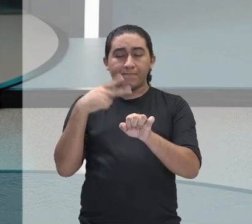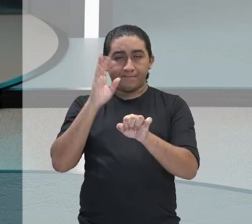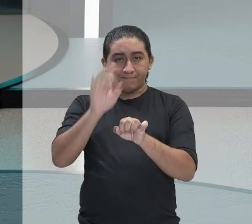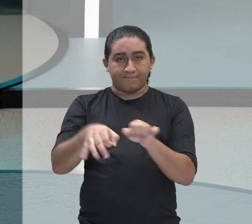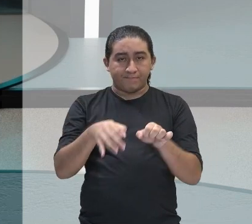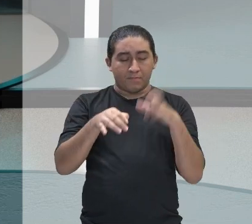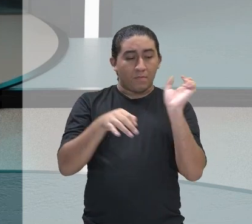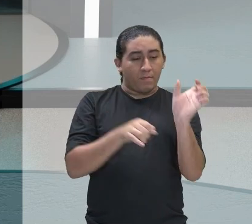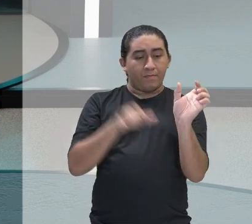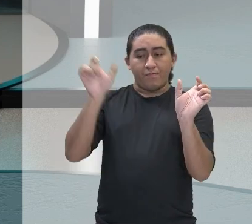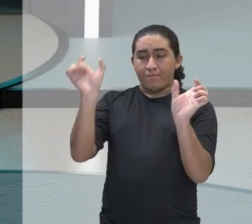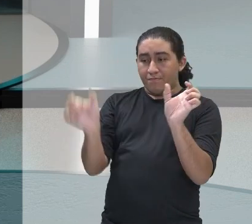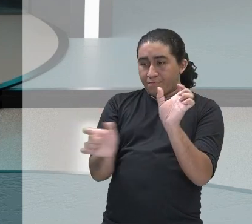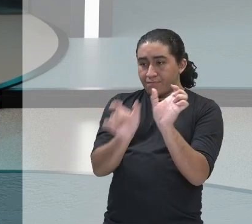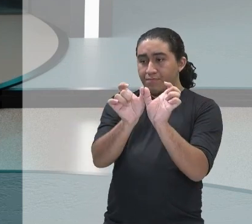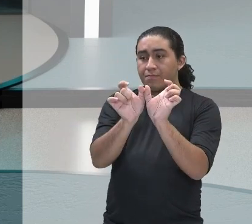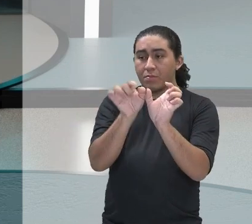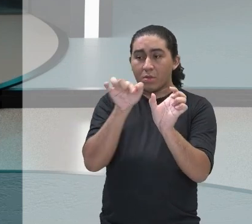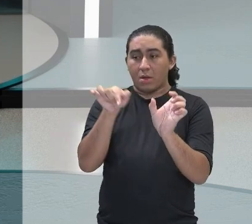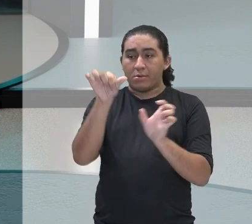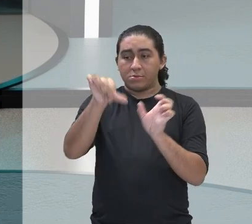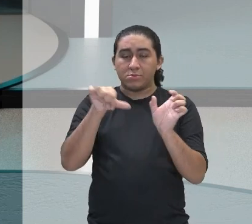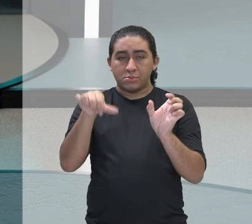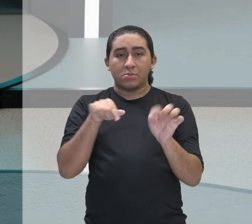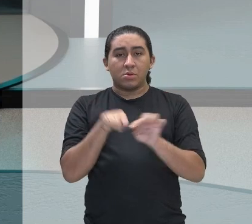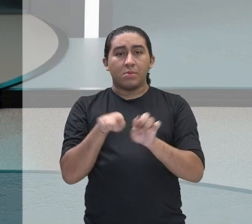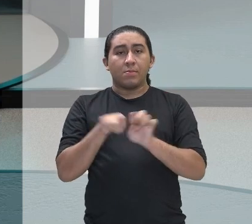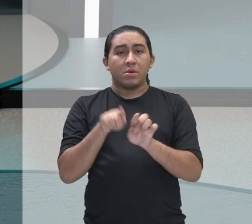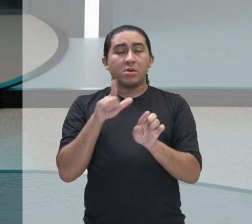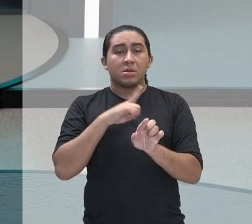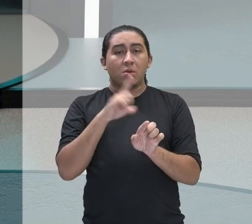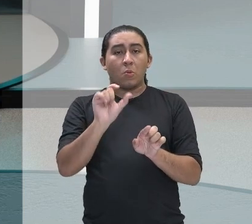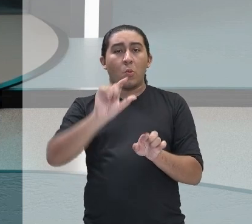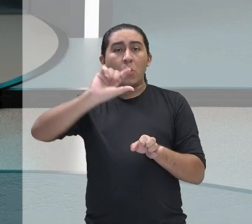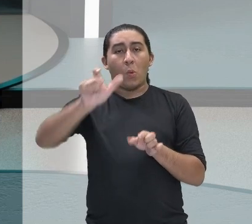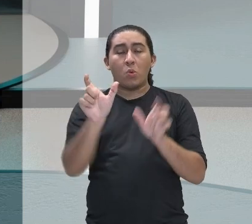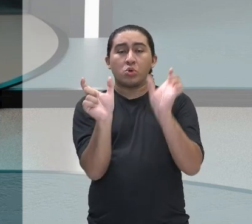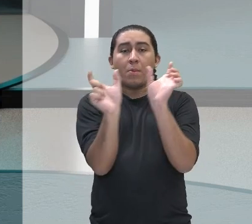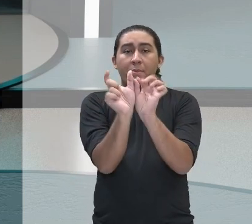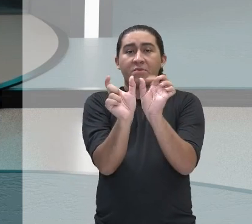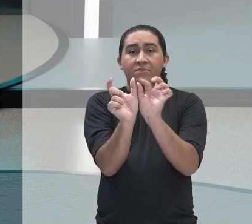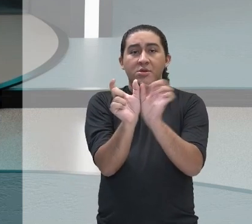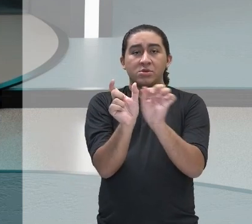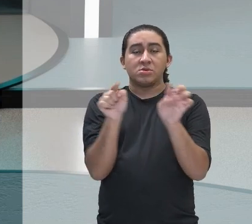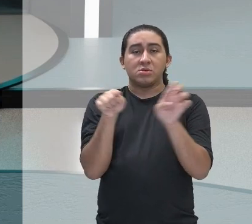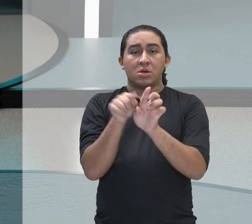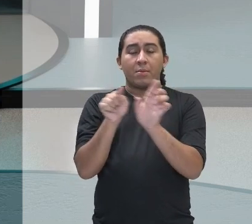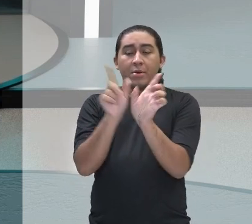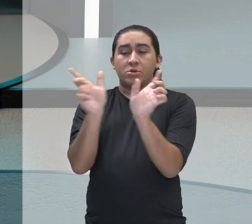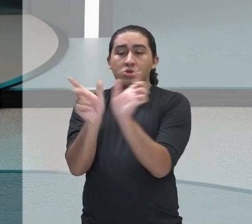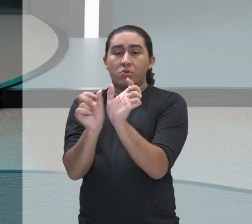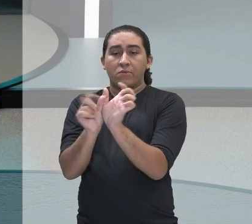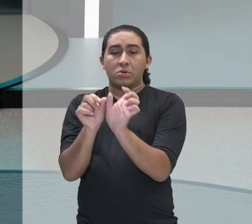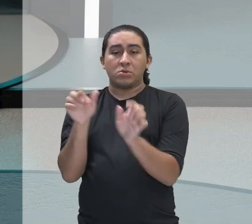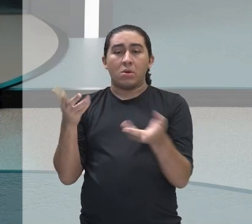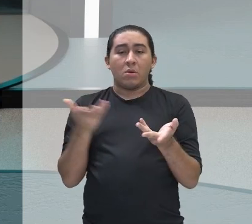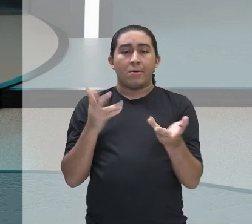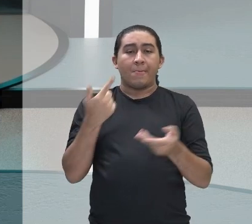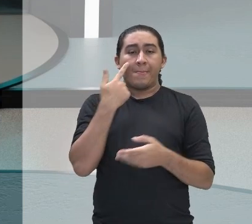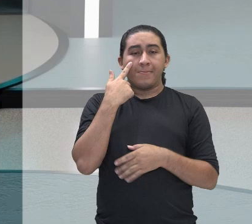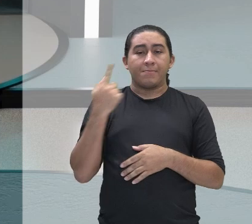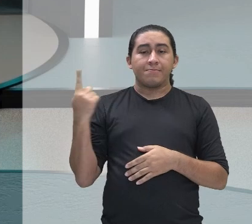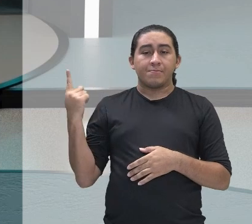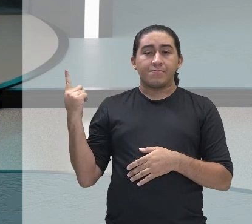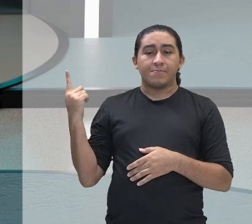o que a gente acrescenta depois, mas sim prefixo e sufixo. Tá? Então, vamos observar